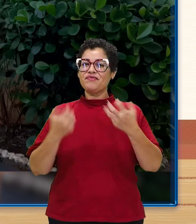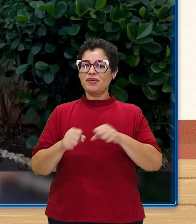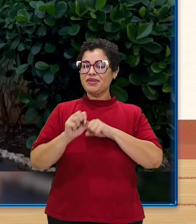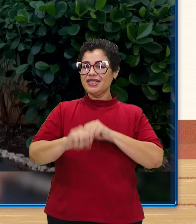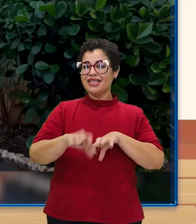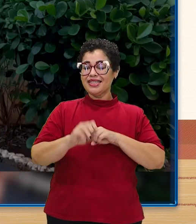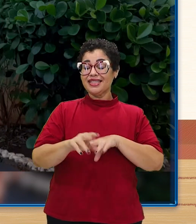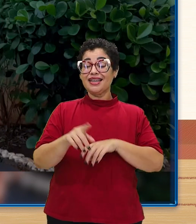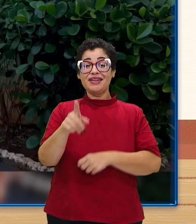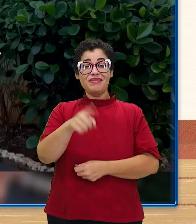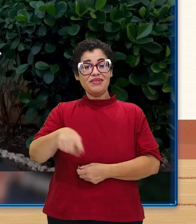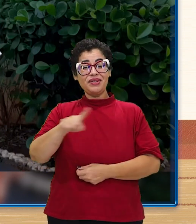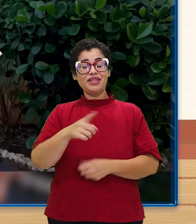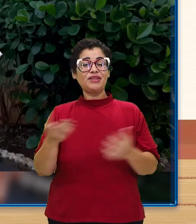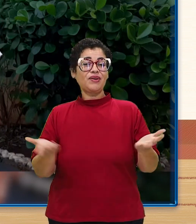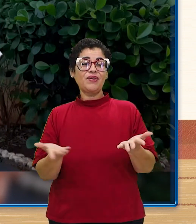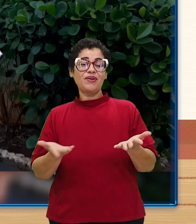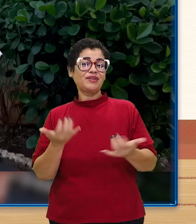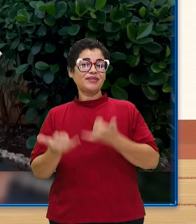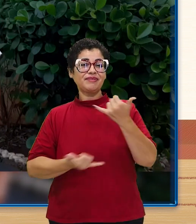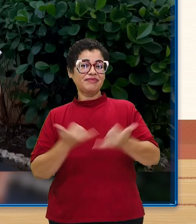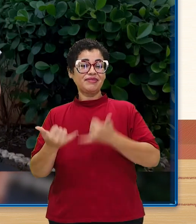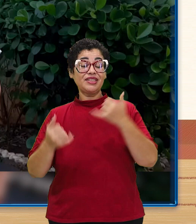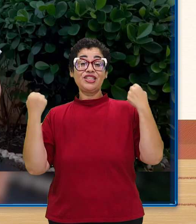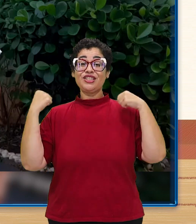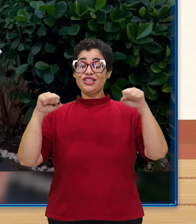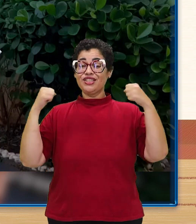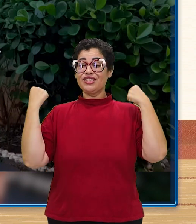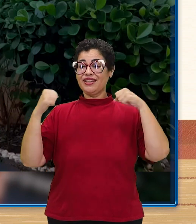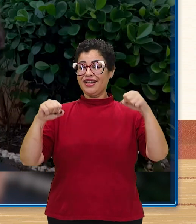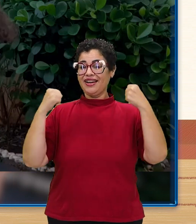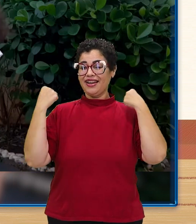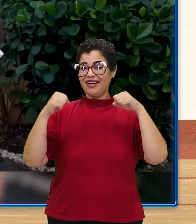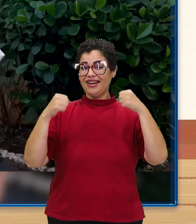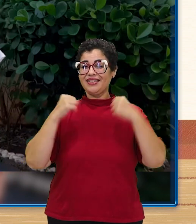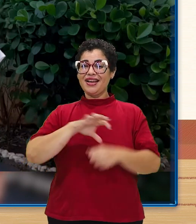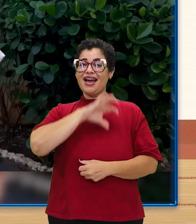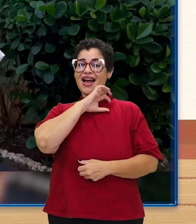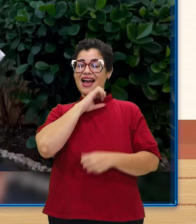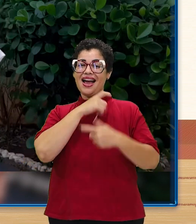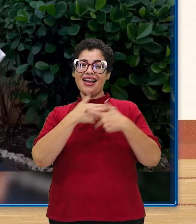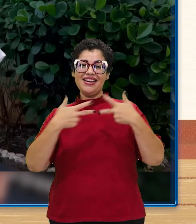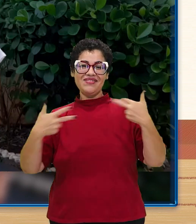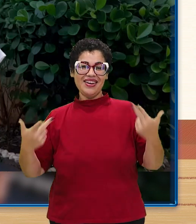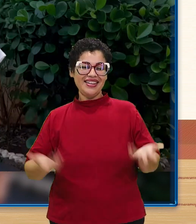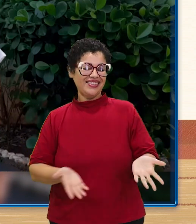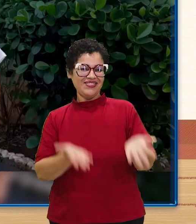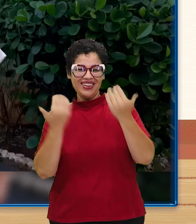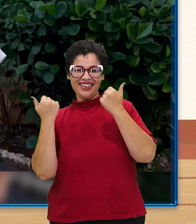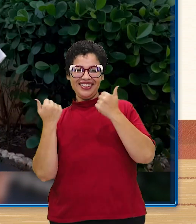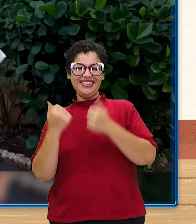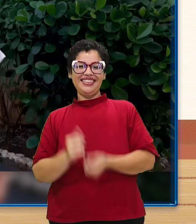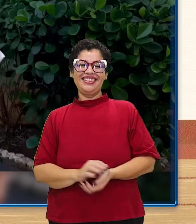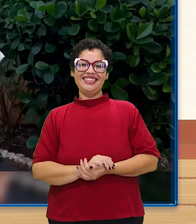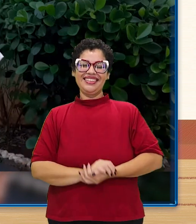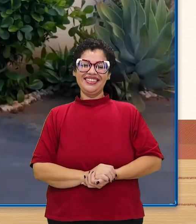vamos ensinar para vocês hoje a ginástica dos animais. Bora lá,